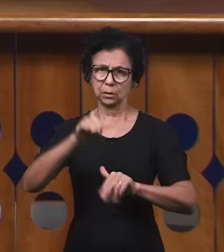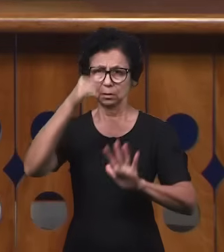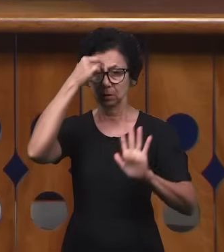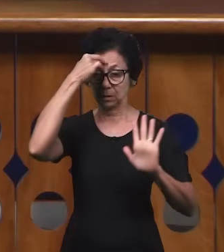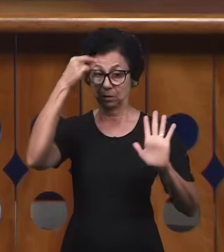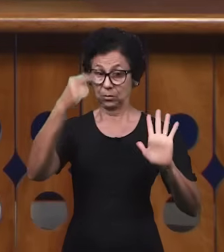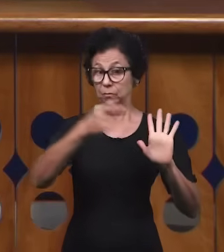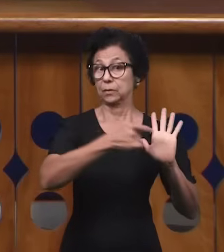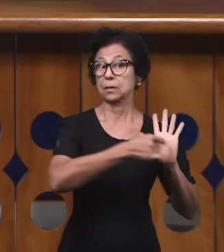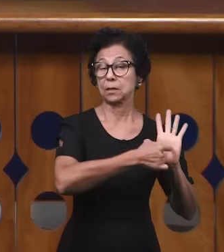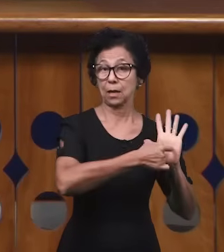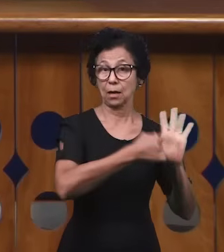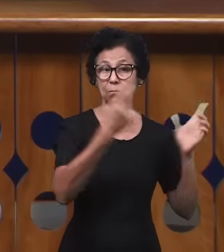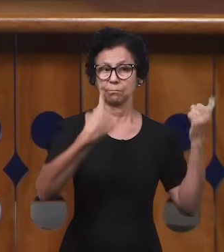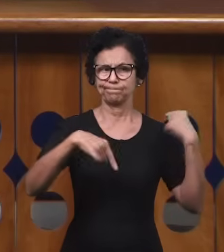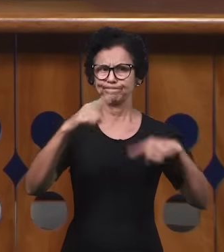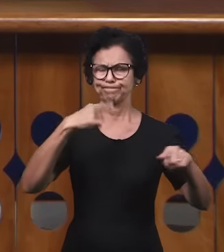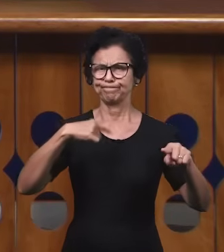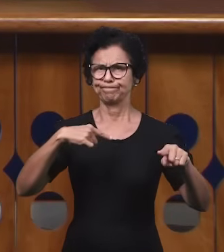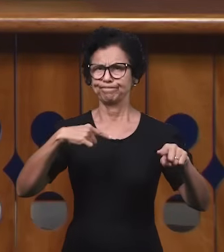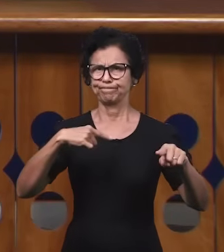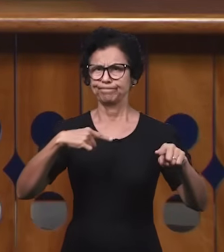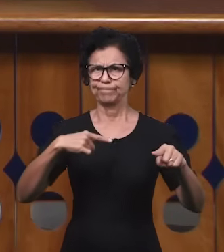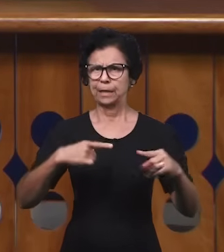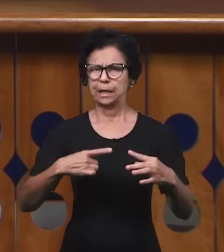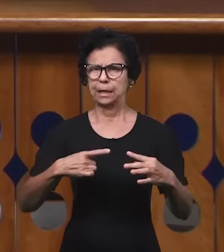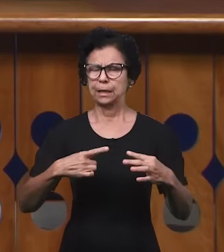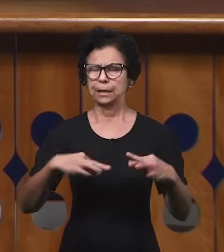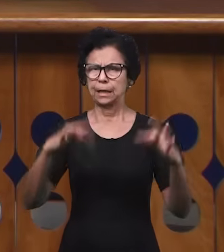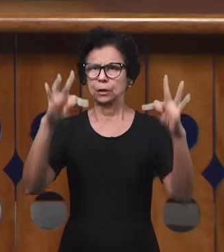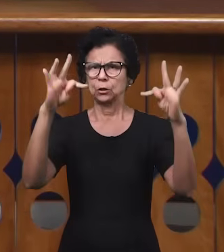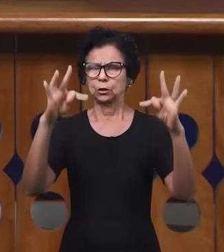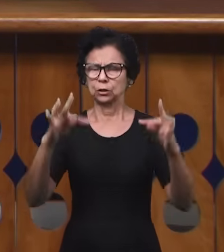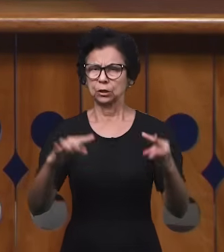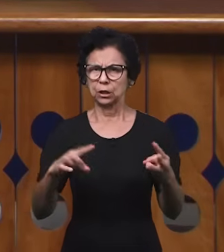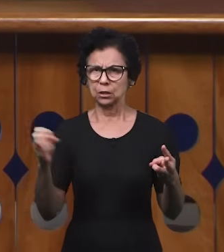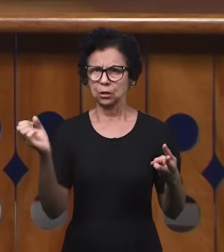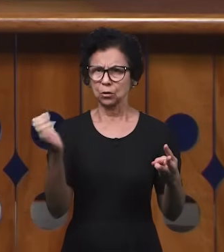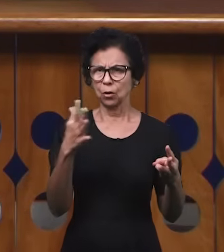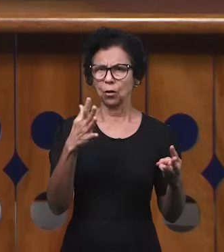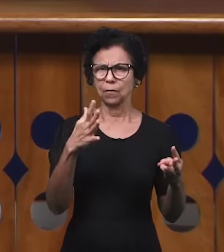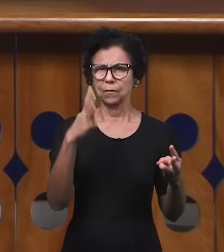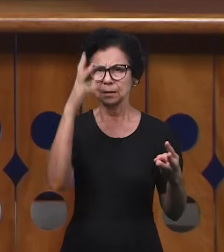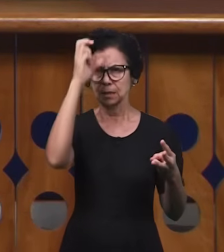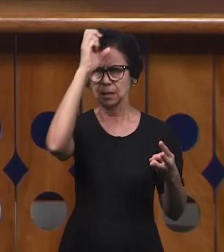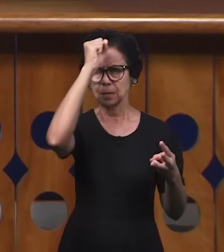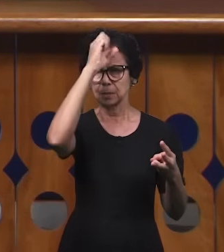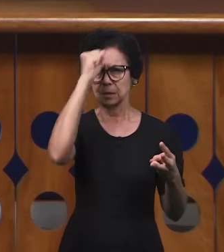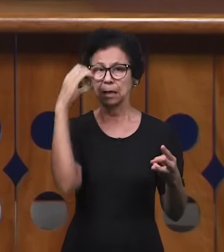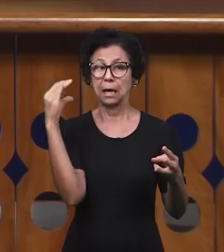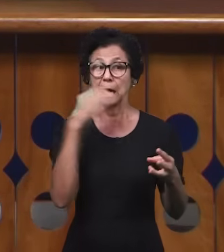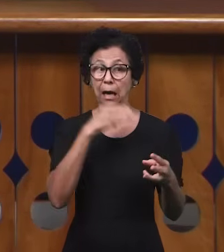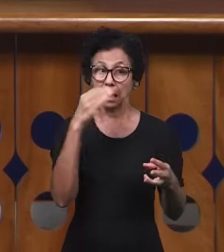artificial, novas tecnologias, aprender rápido. Isso te gera